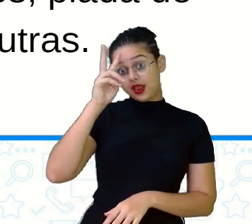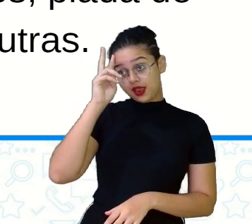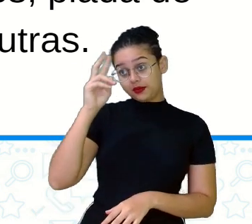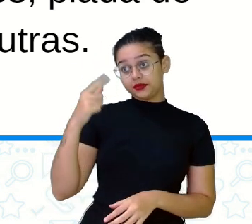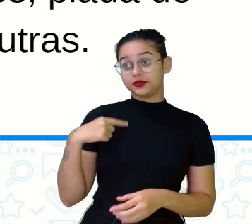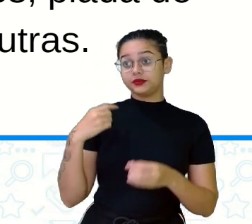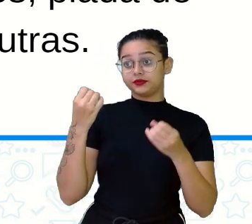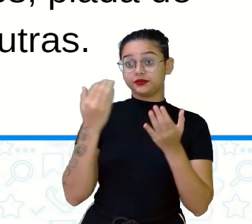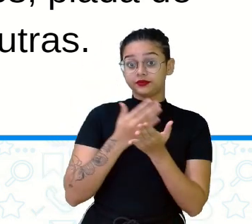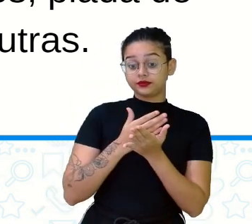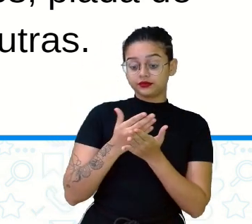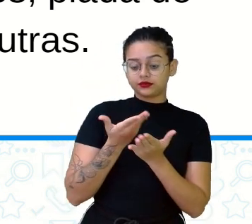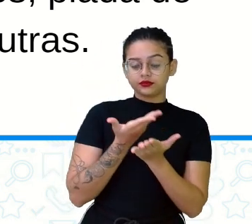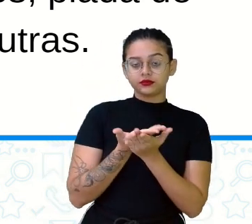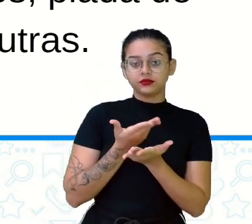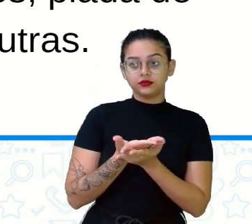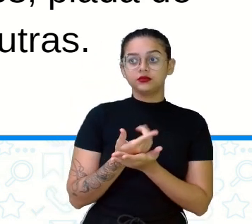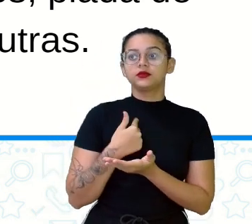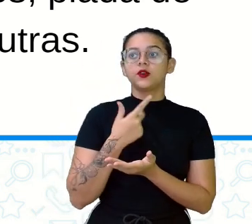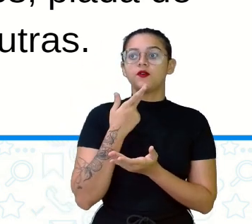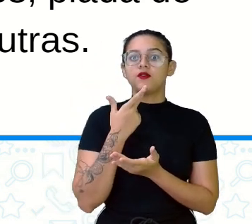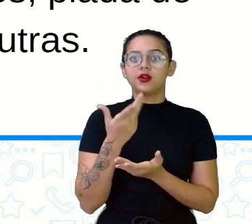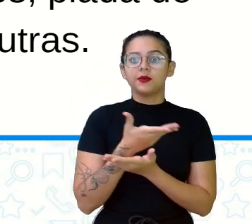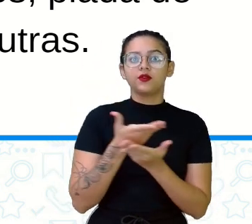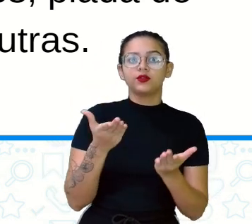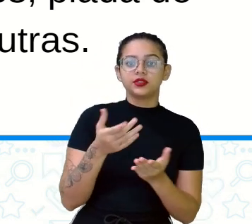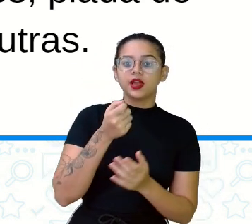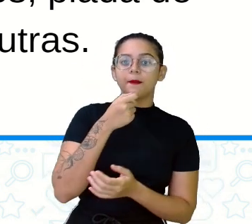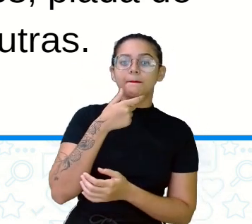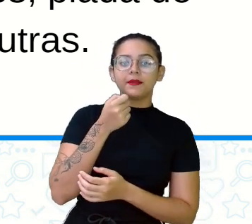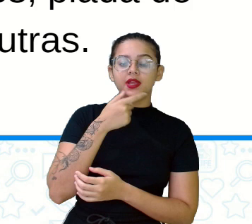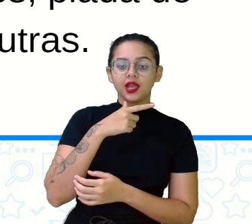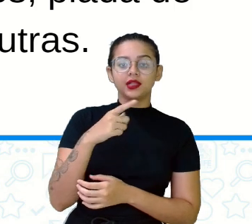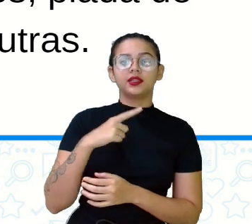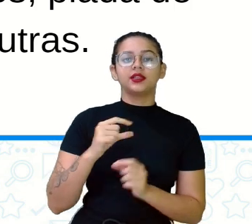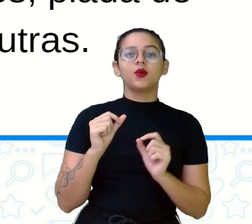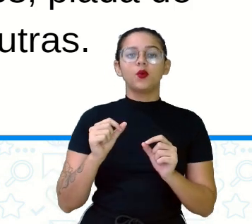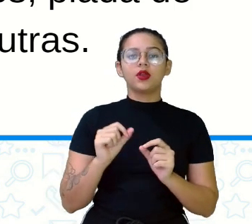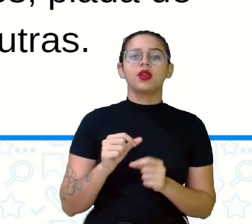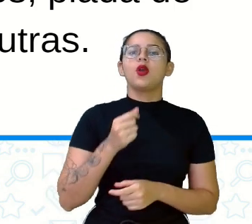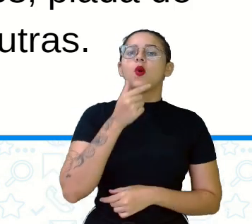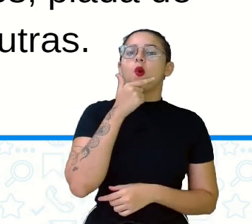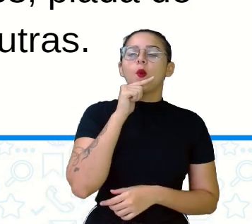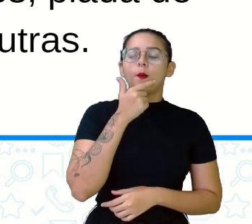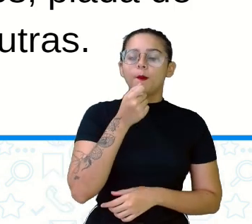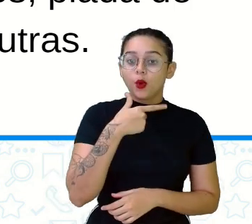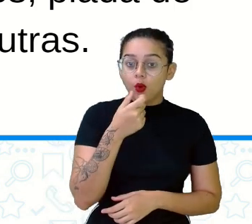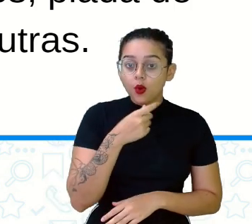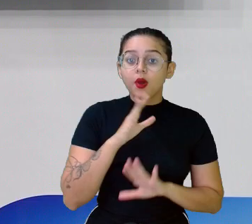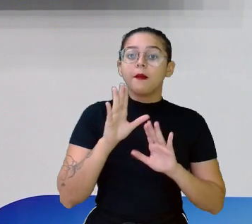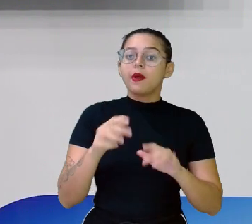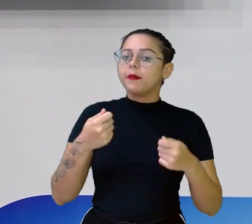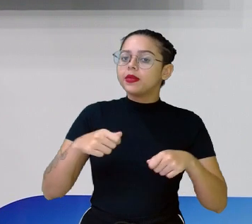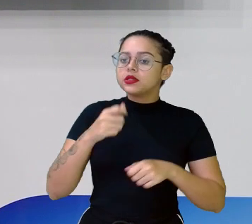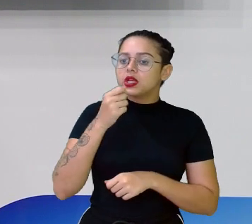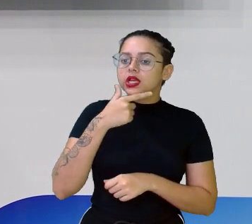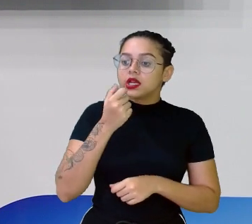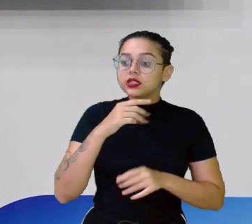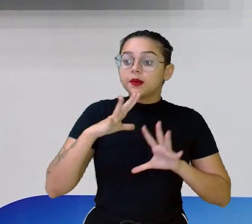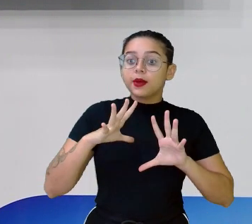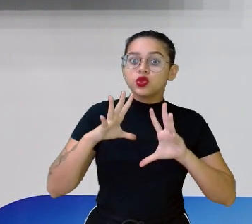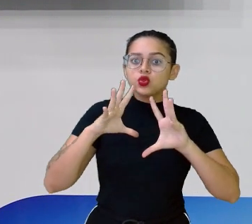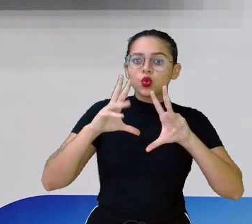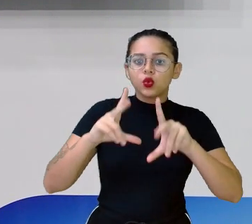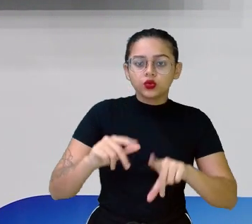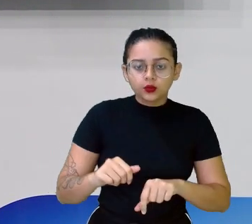início da aula eu disse que a piada ela traz uma questão do humor, mas tem que ser engraçado para todo